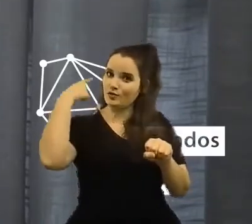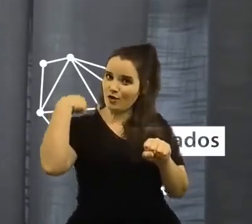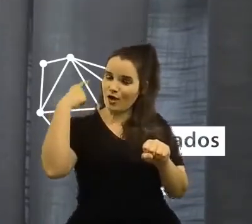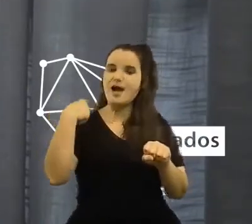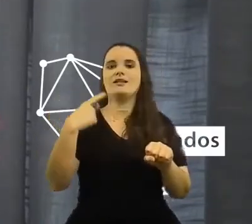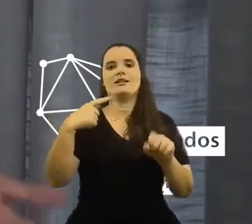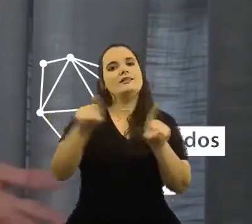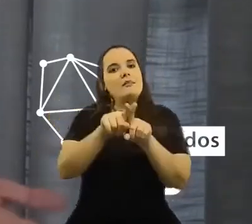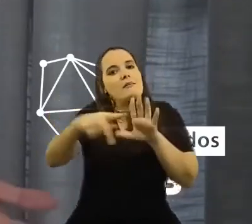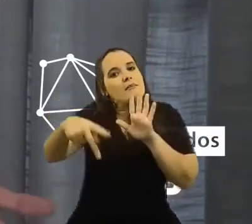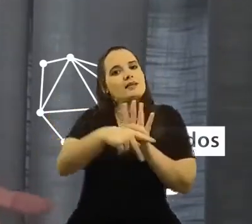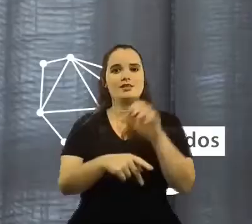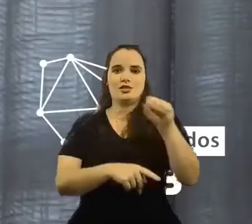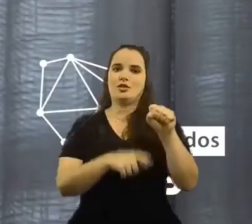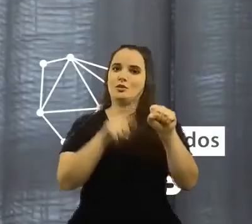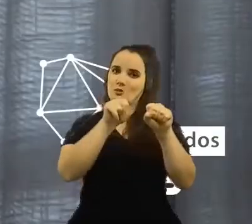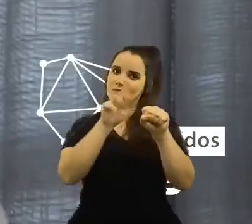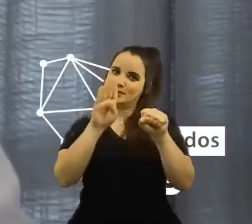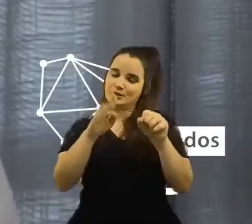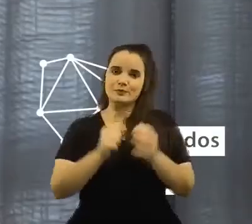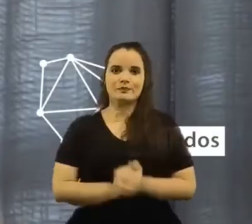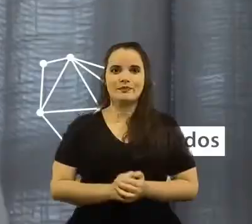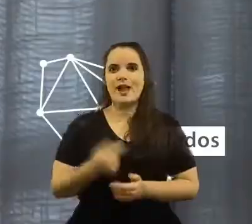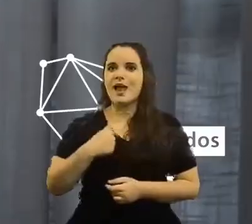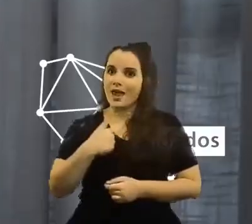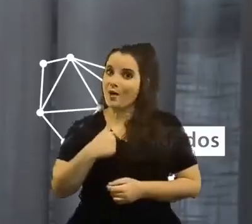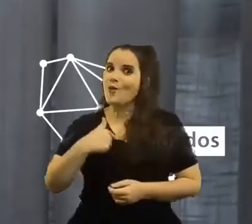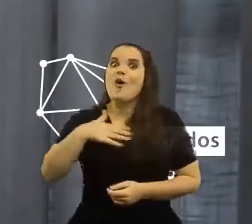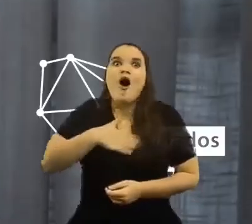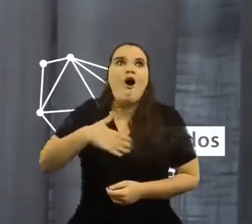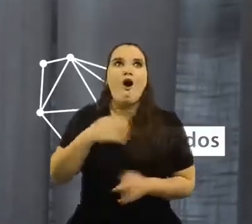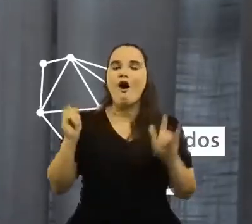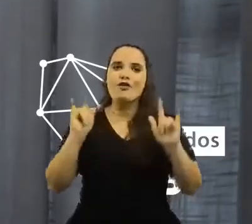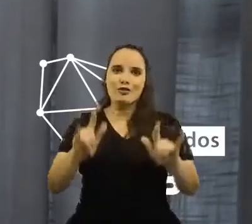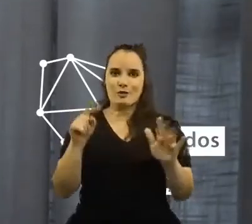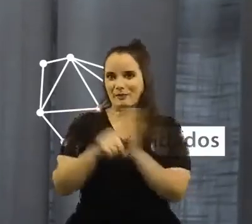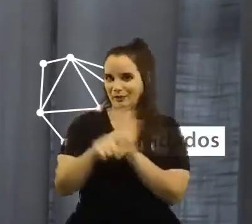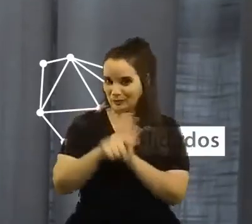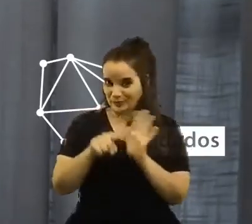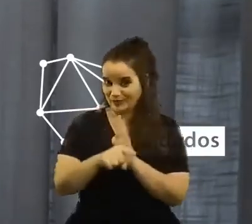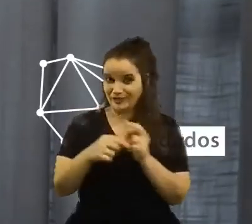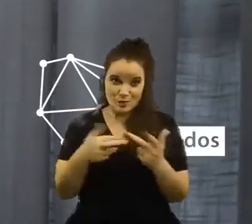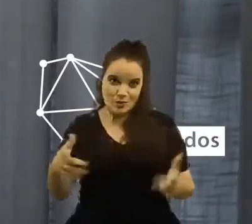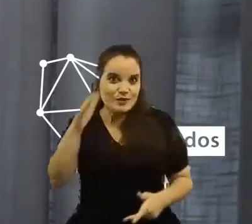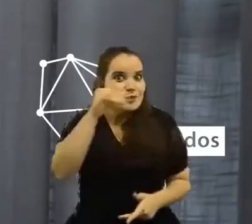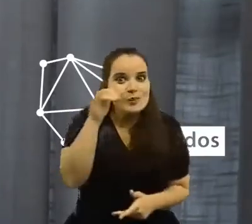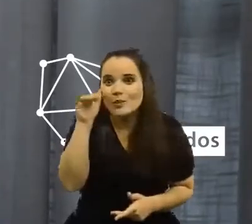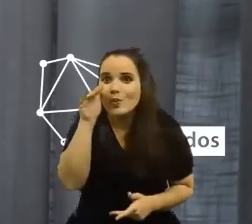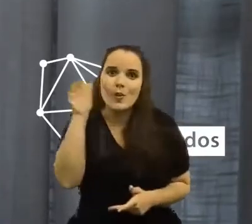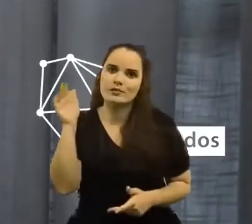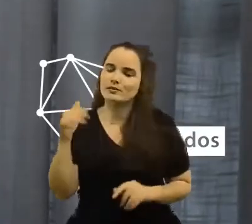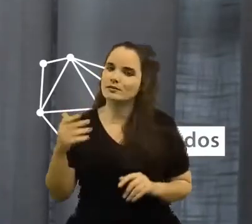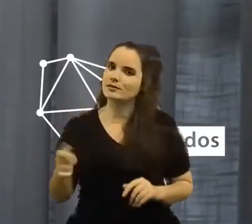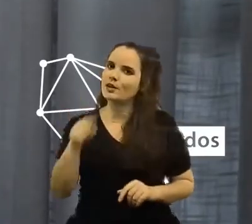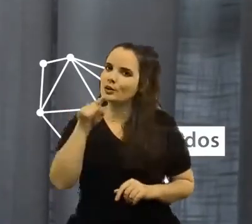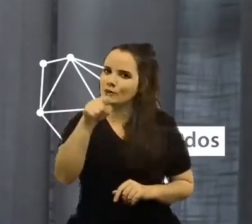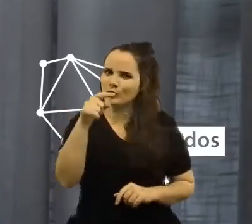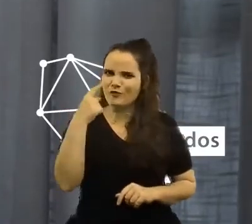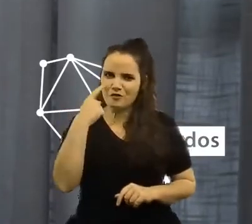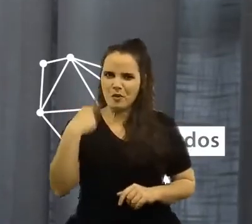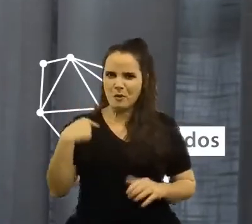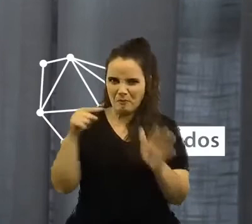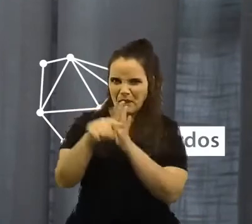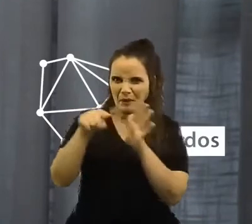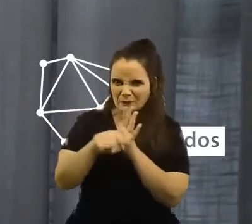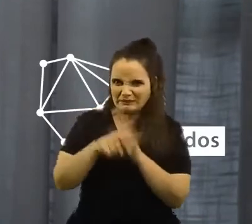pelo quê? Por fazer perguntas. Muitas perguntas. Provavelmente você deve ter respondido algumas delas alguns segundos atrás